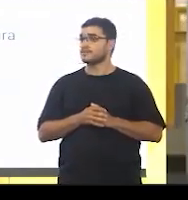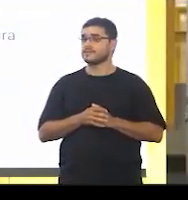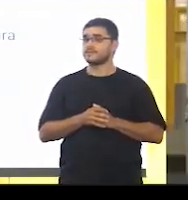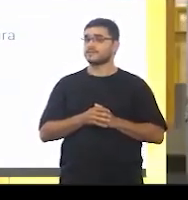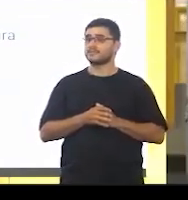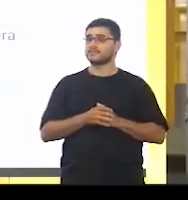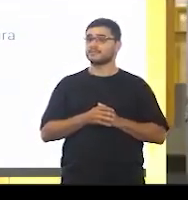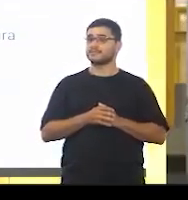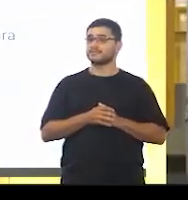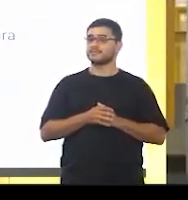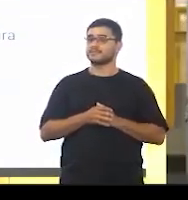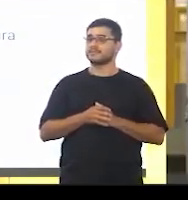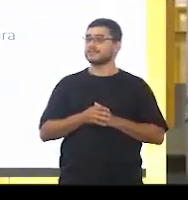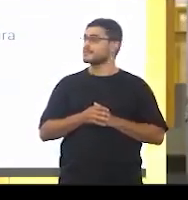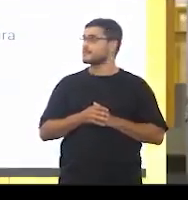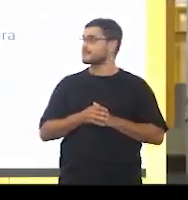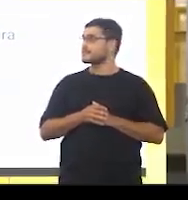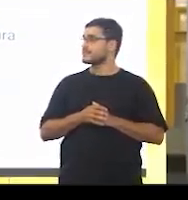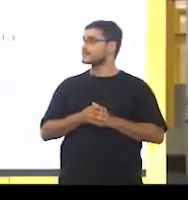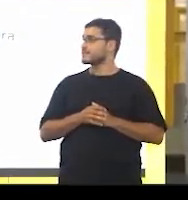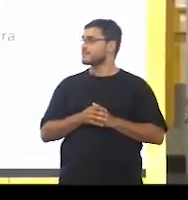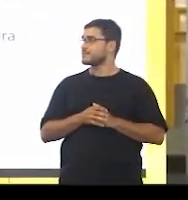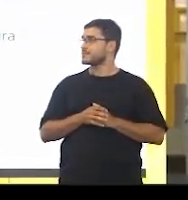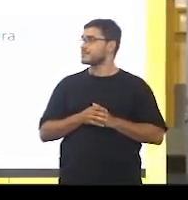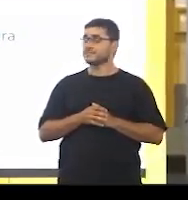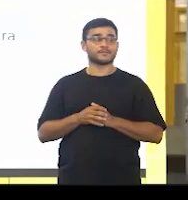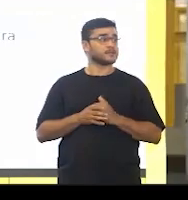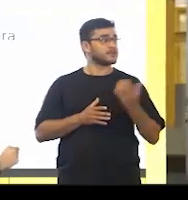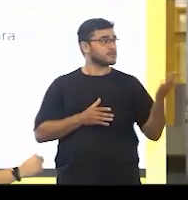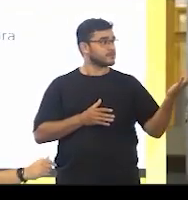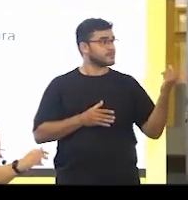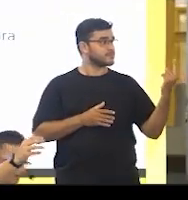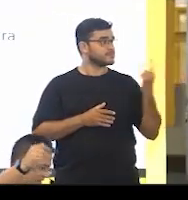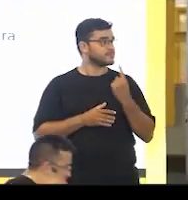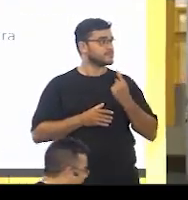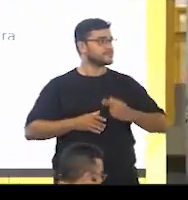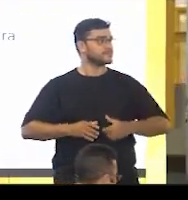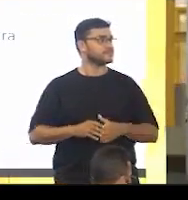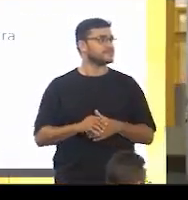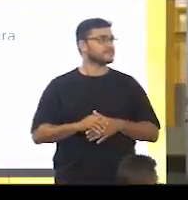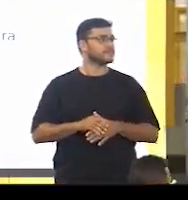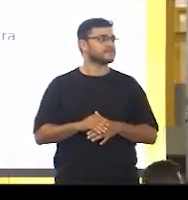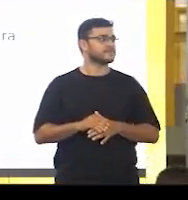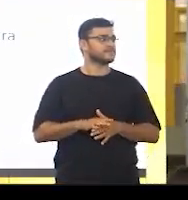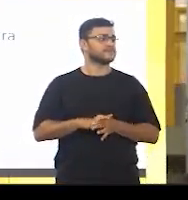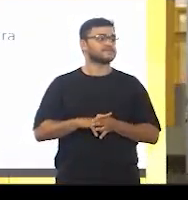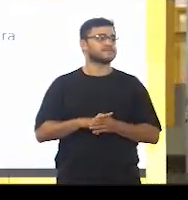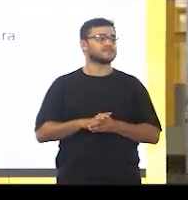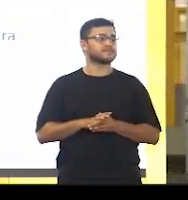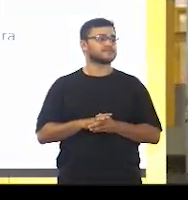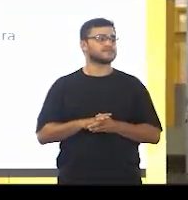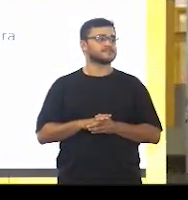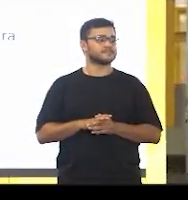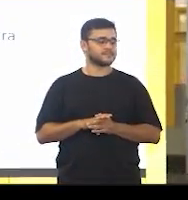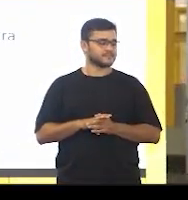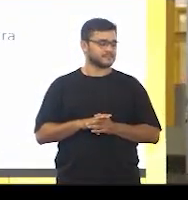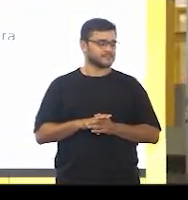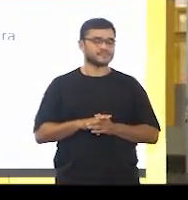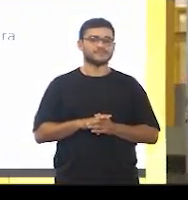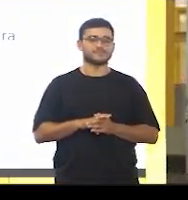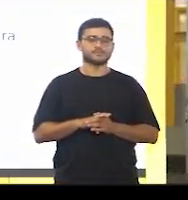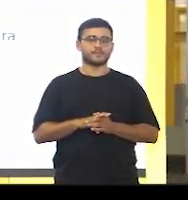Cadê o Fábio? Cadê o Fábio Frost? Pode vir, meu filho. Pode vir. Renata. Pode